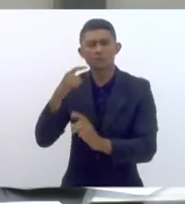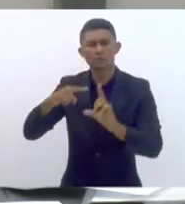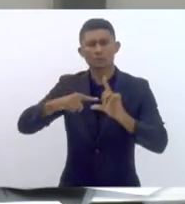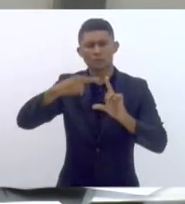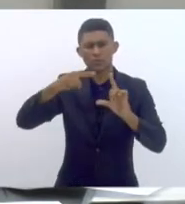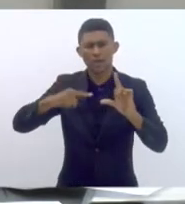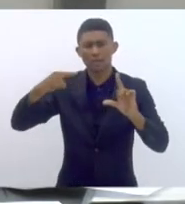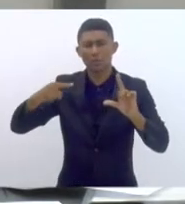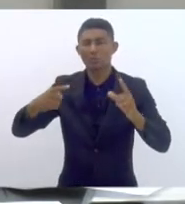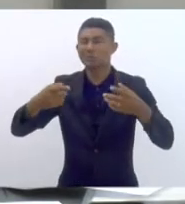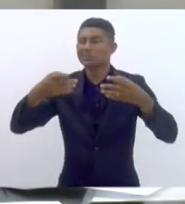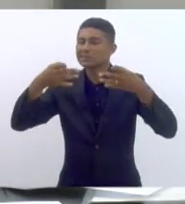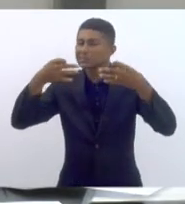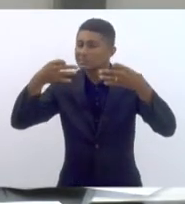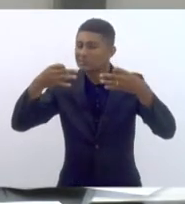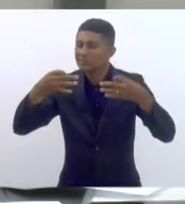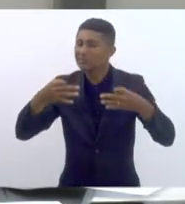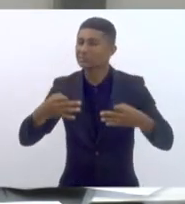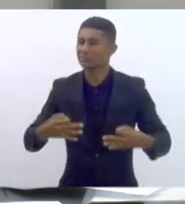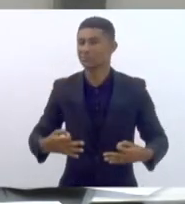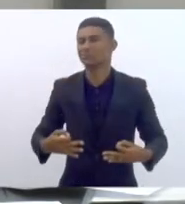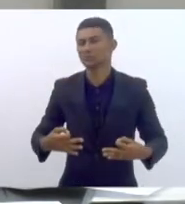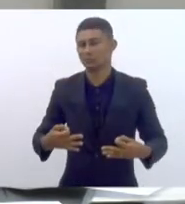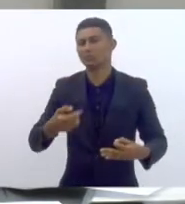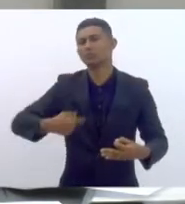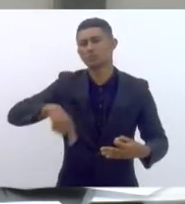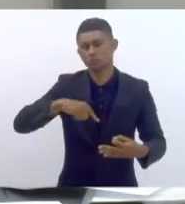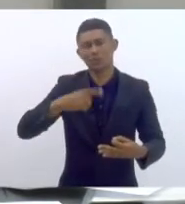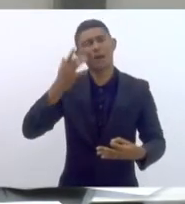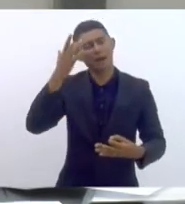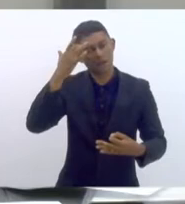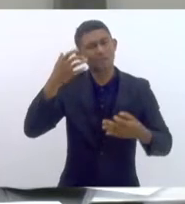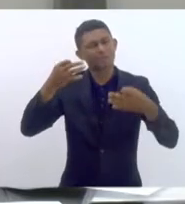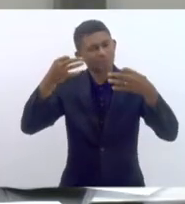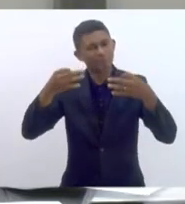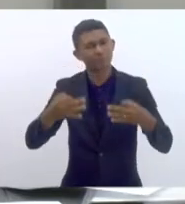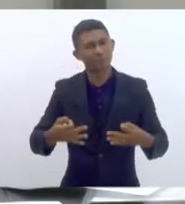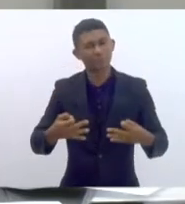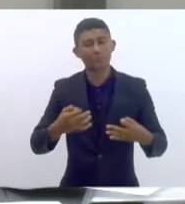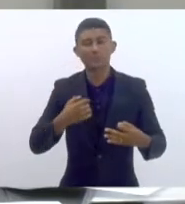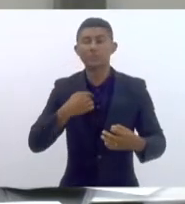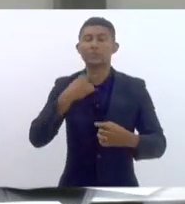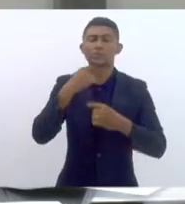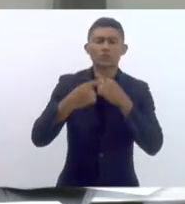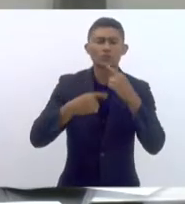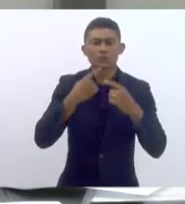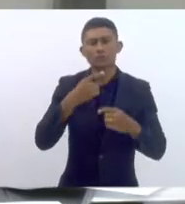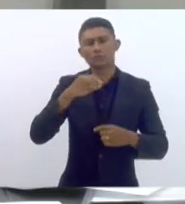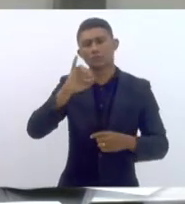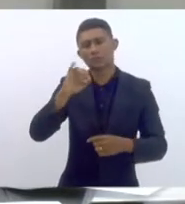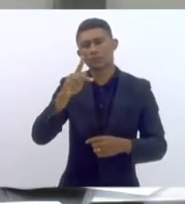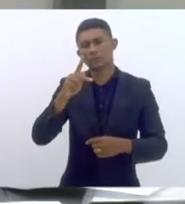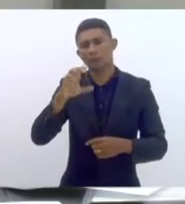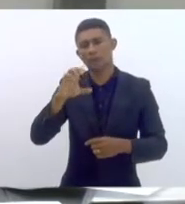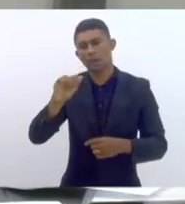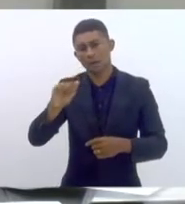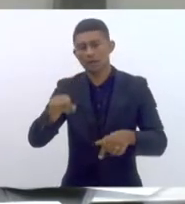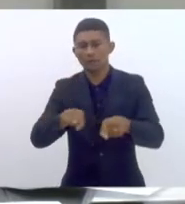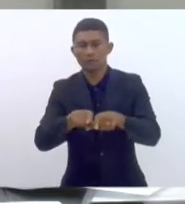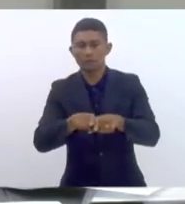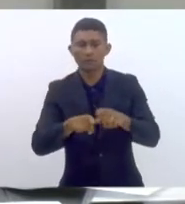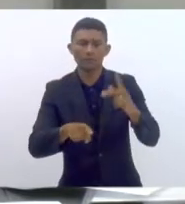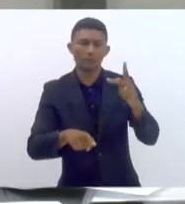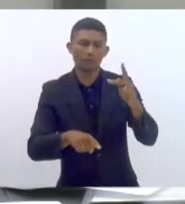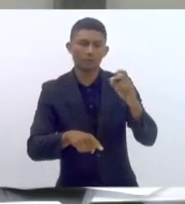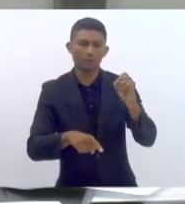justo e correto, que a gente já tem aqui defendido, eu tinha só uma dúvida entre IPCA e poupança, né? Só